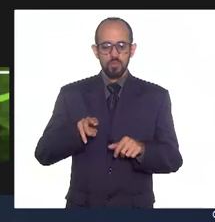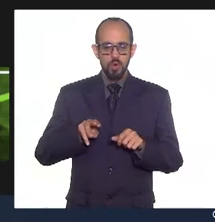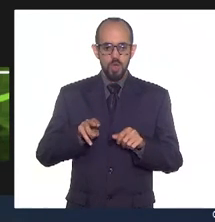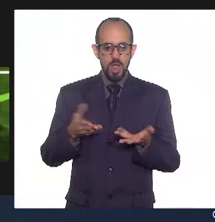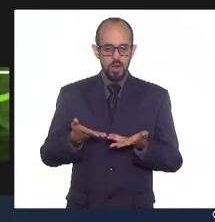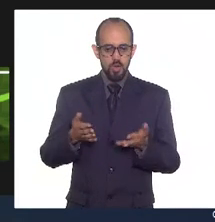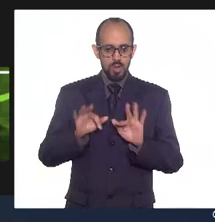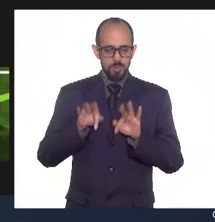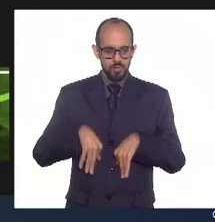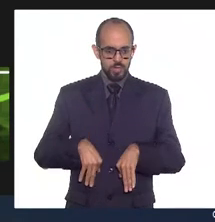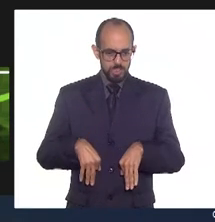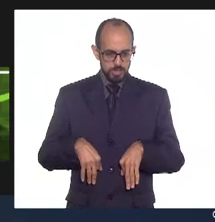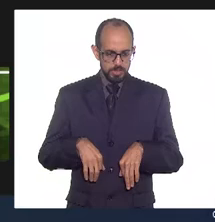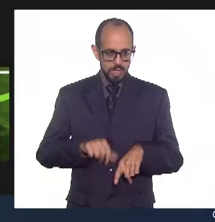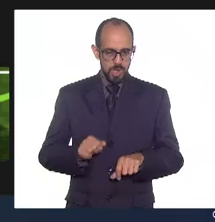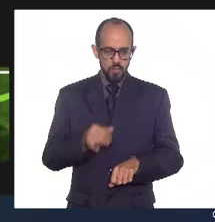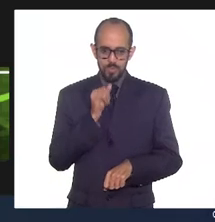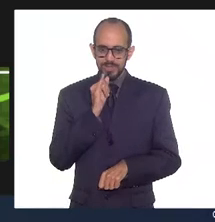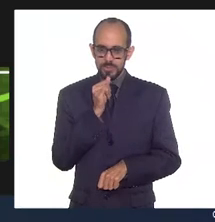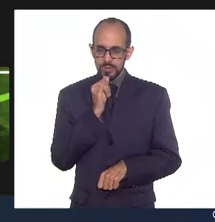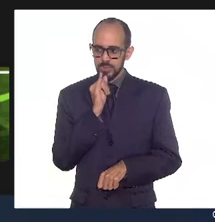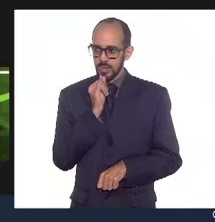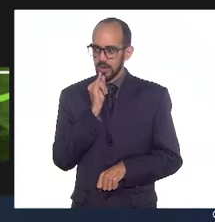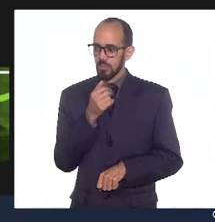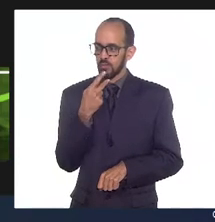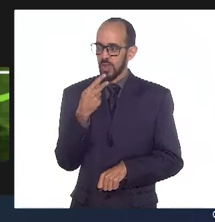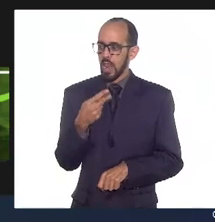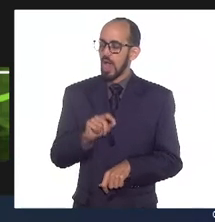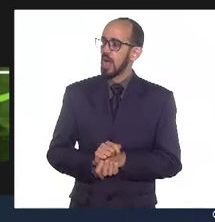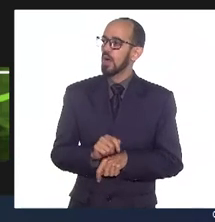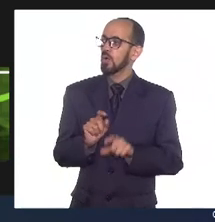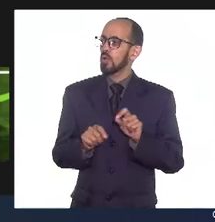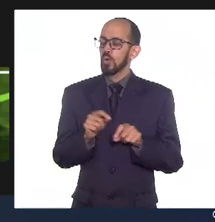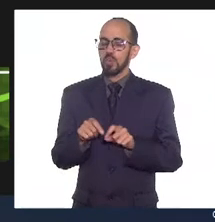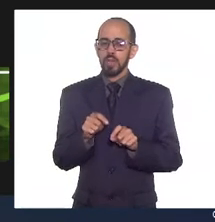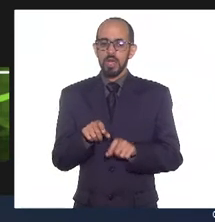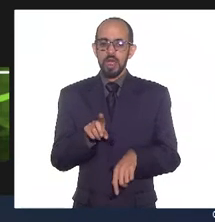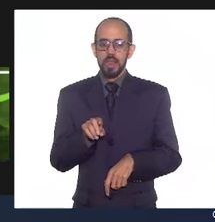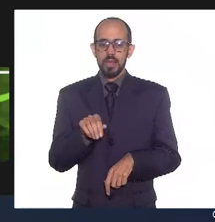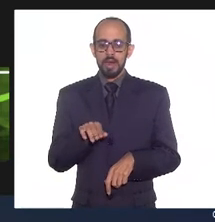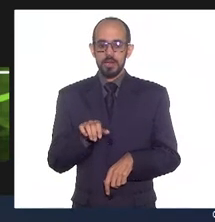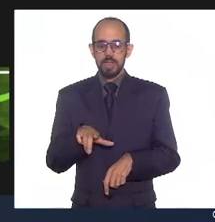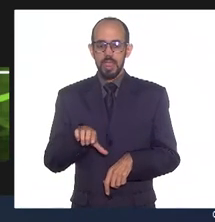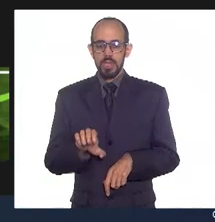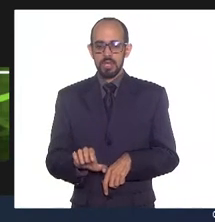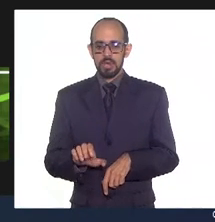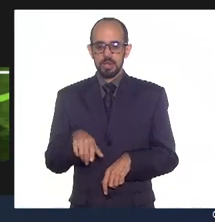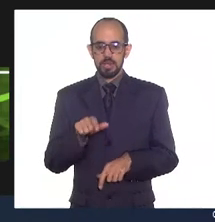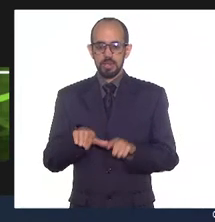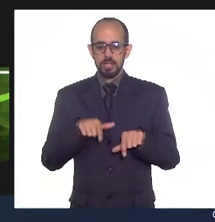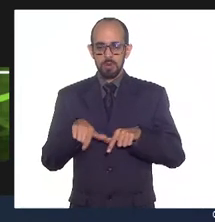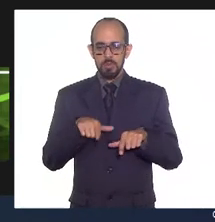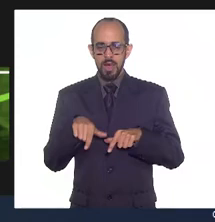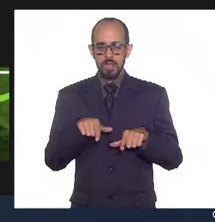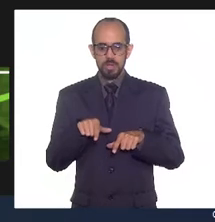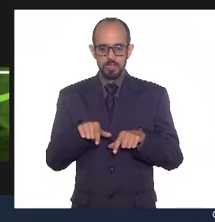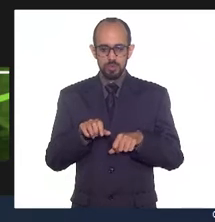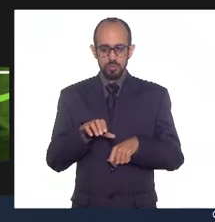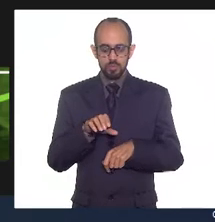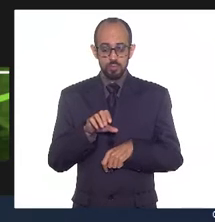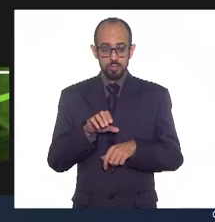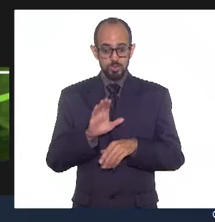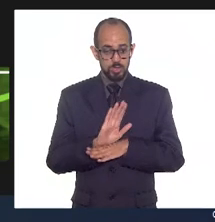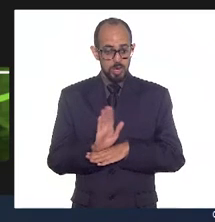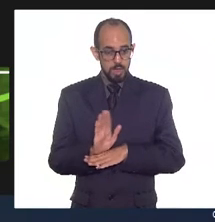encerrar um exemplo a minha esposa a Daniela conhece bem ela a Beth Bejane ela trabalha com cinema e o cinema